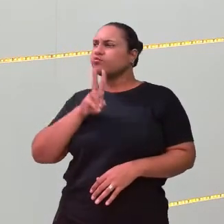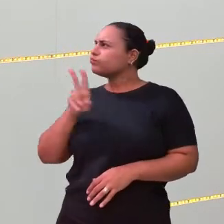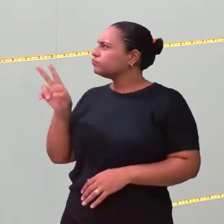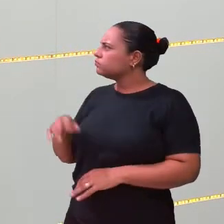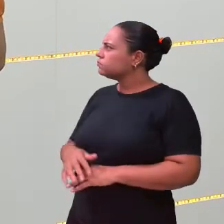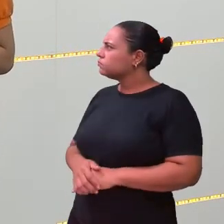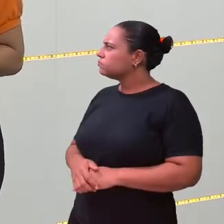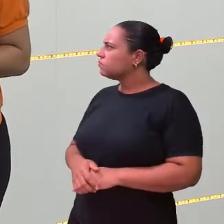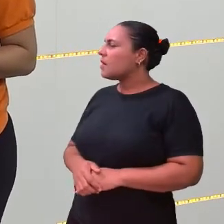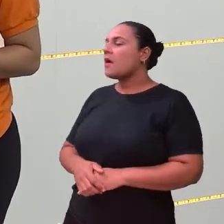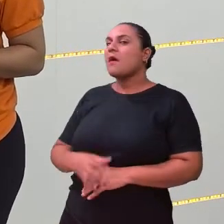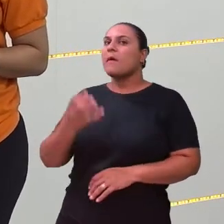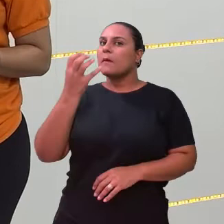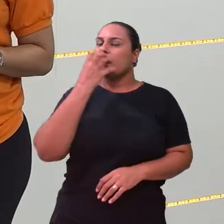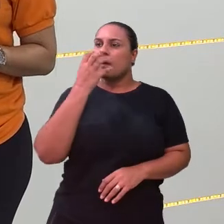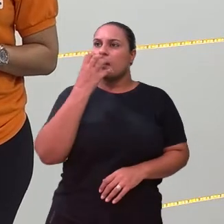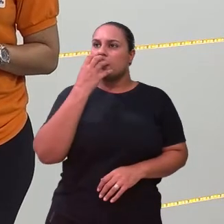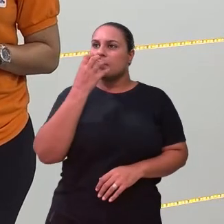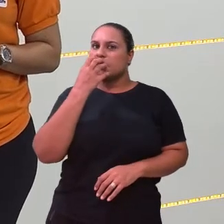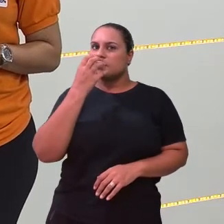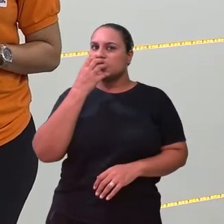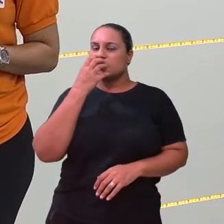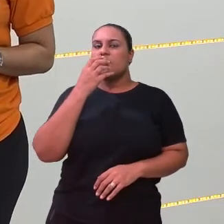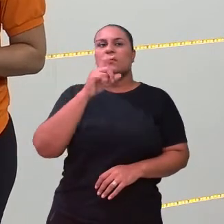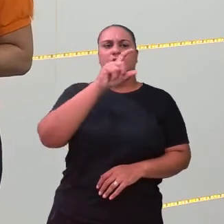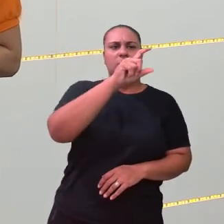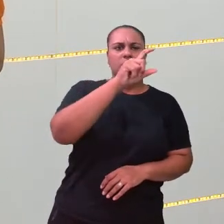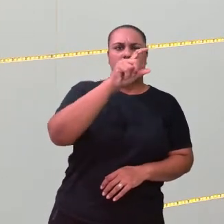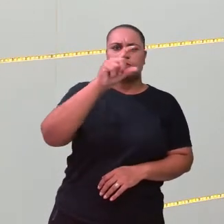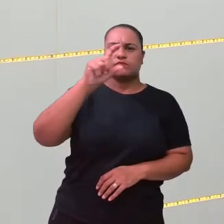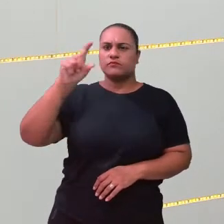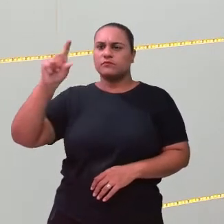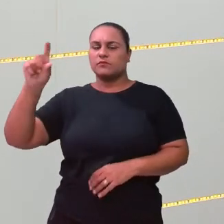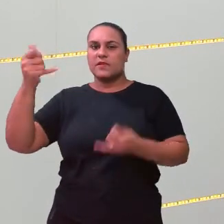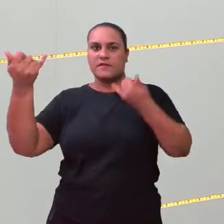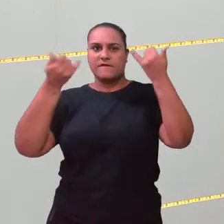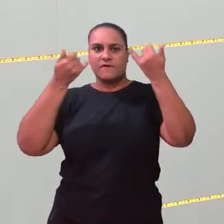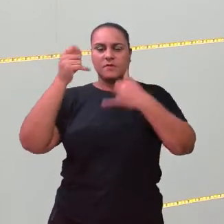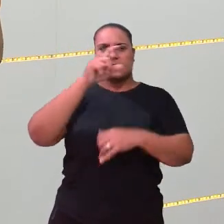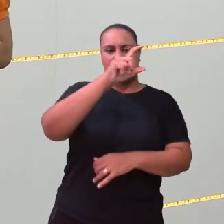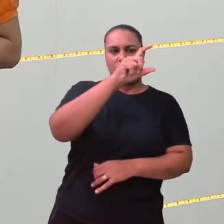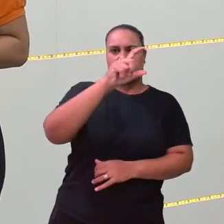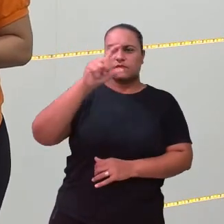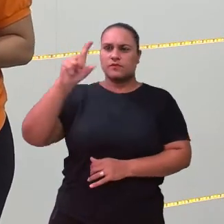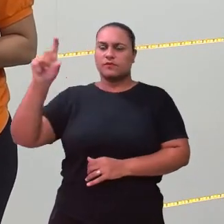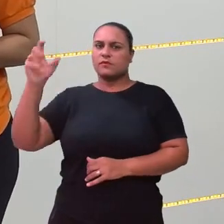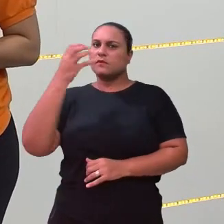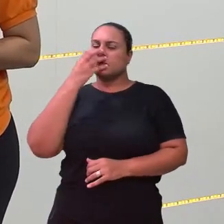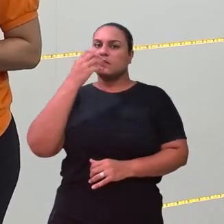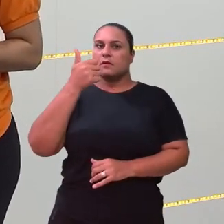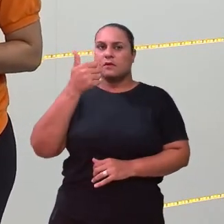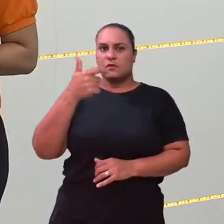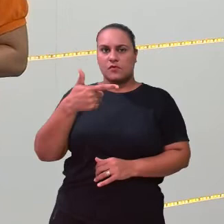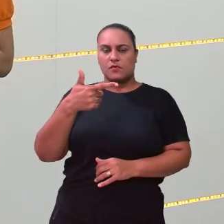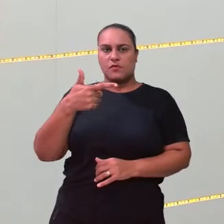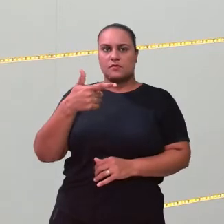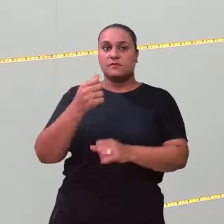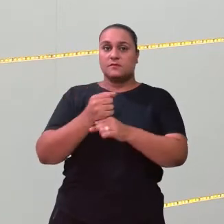cachorro e vou fazendo a leitura na linha. Então, cachorro está aqui 12